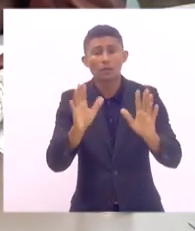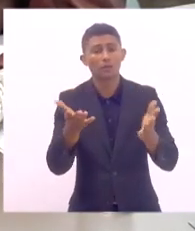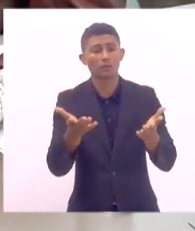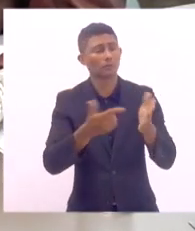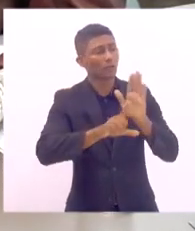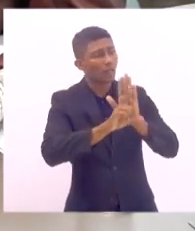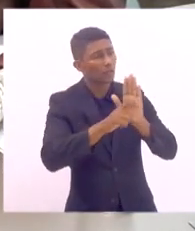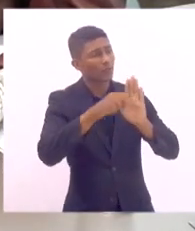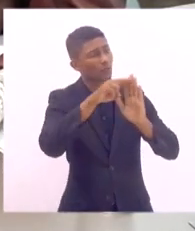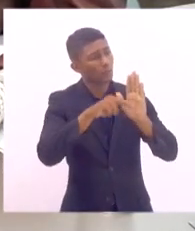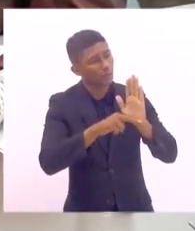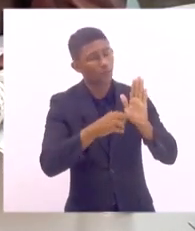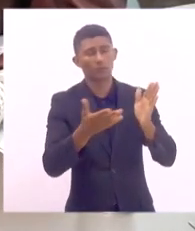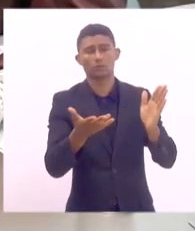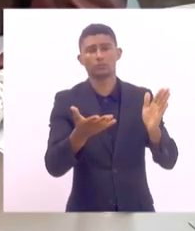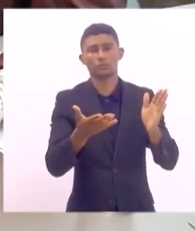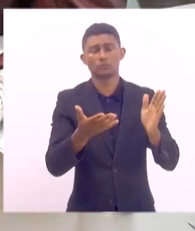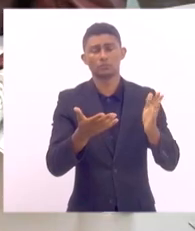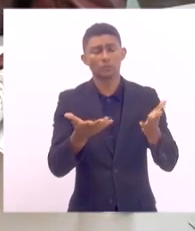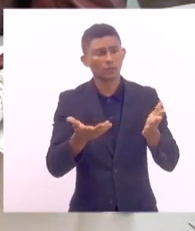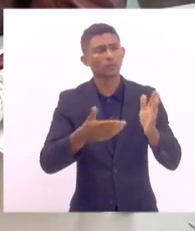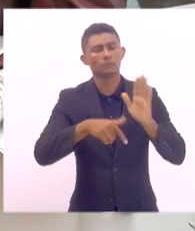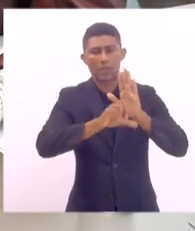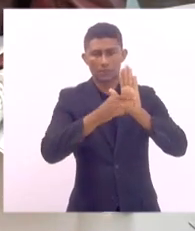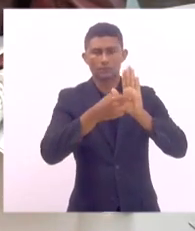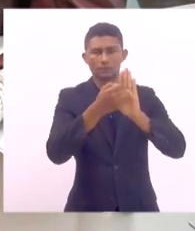tratou disso. A lei só diz o seguinte,